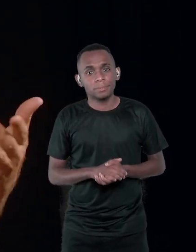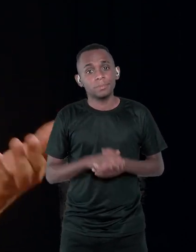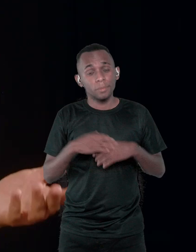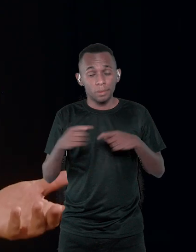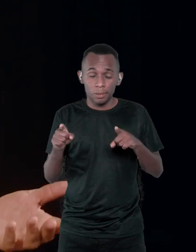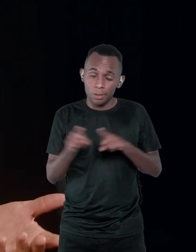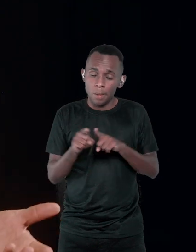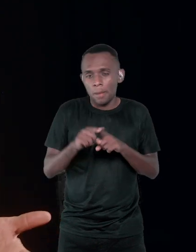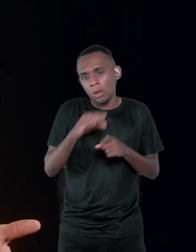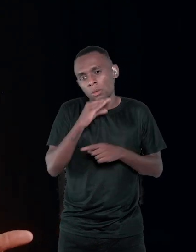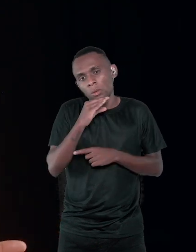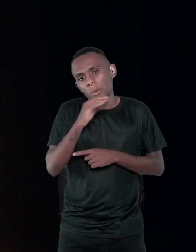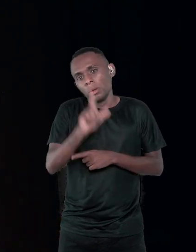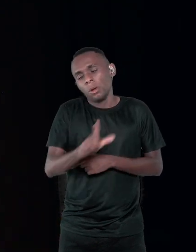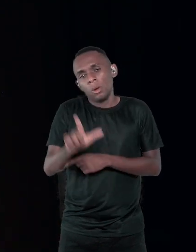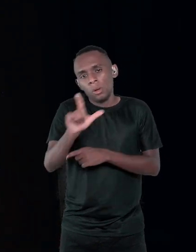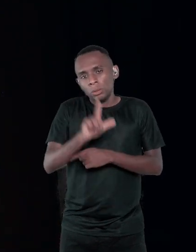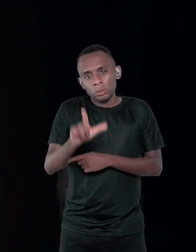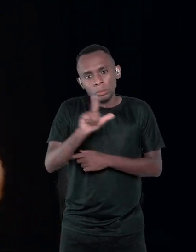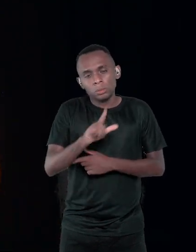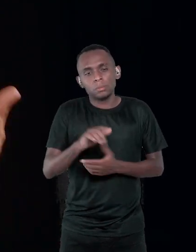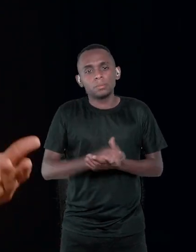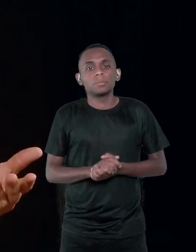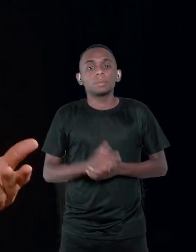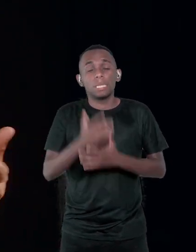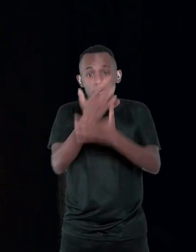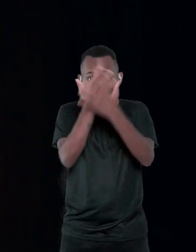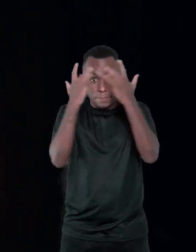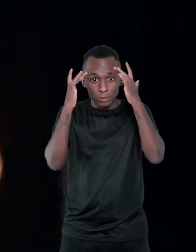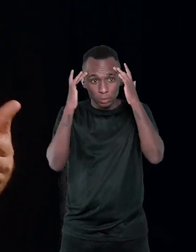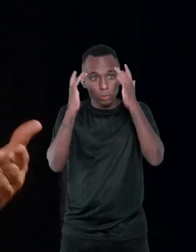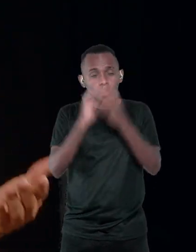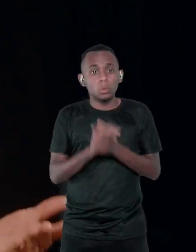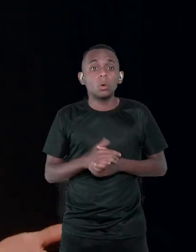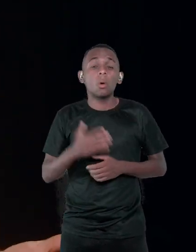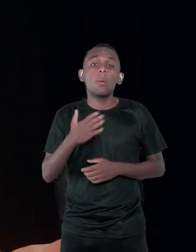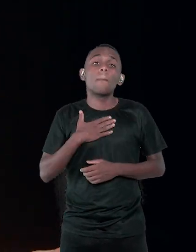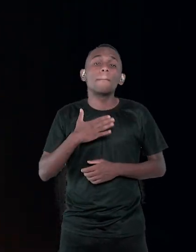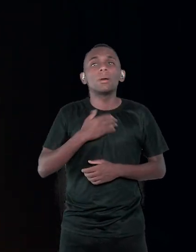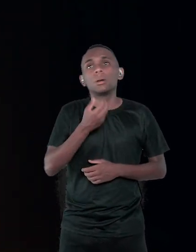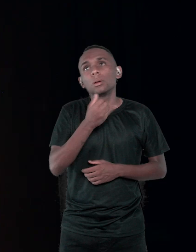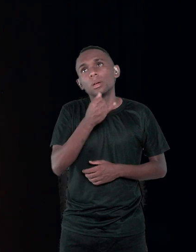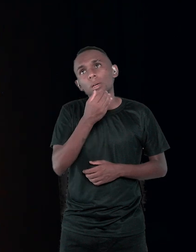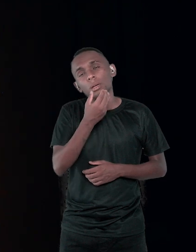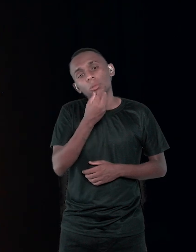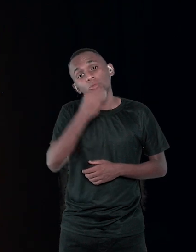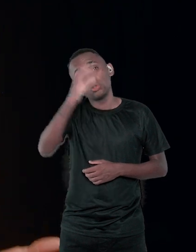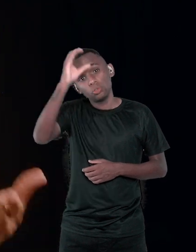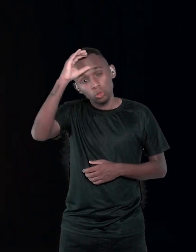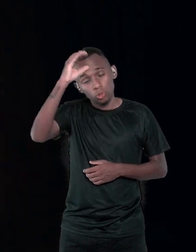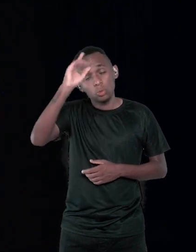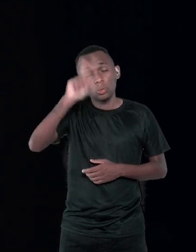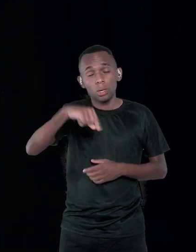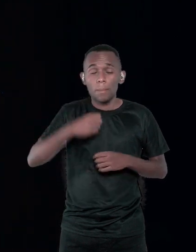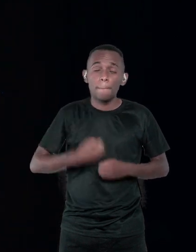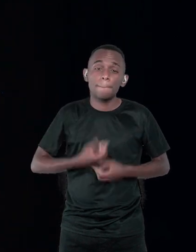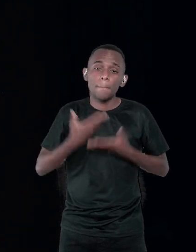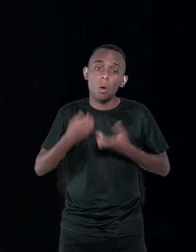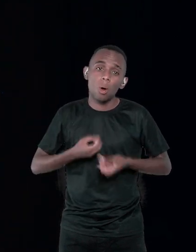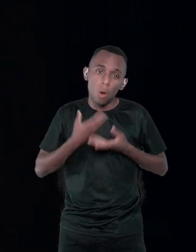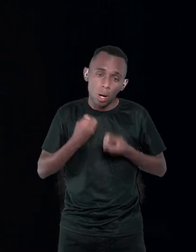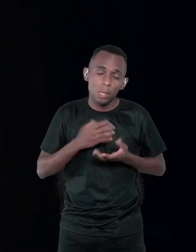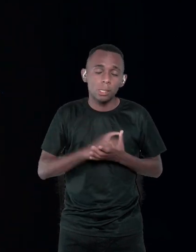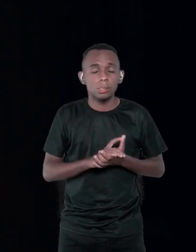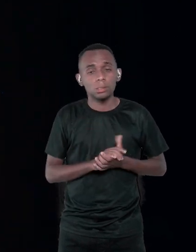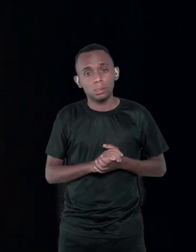como Drummond, é claro, a gente tem nessa cidade maravilhosa, como Pessoa, como meu tio, que é um poeta. Eu sou sobrinho, irmão da